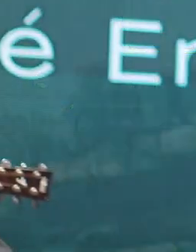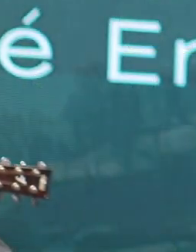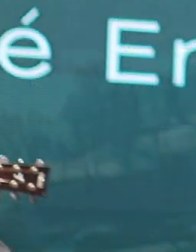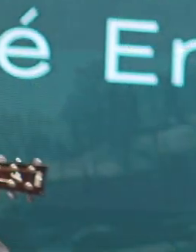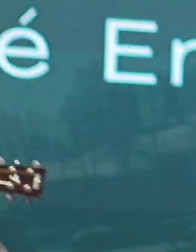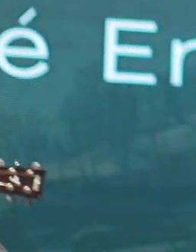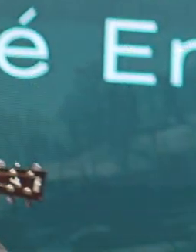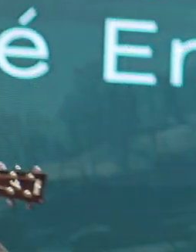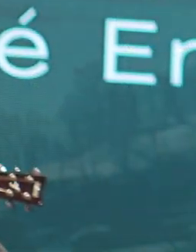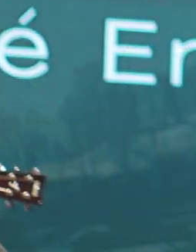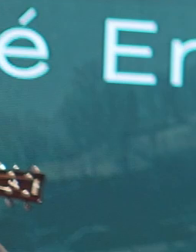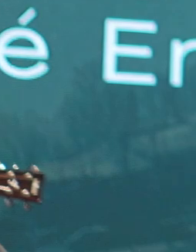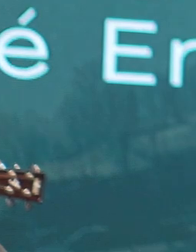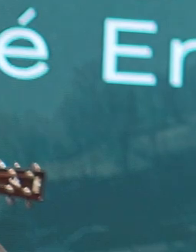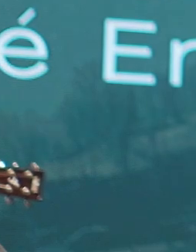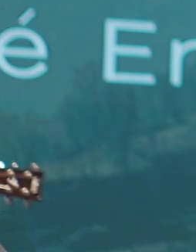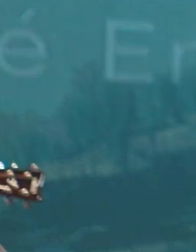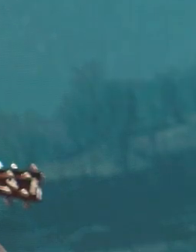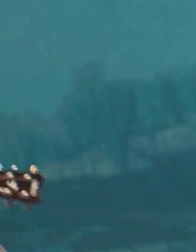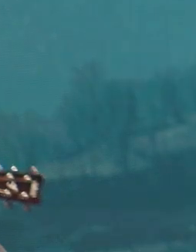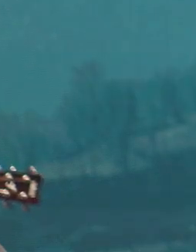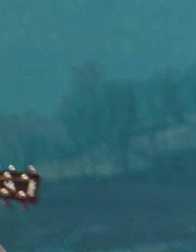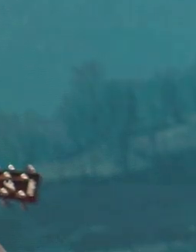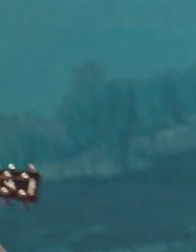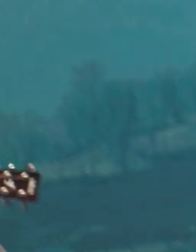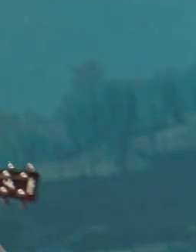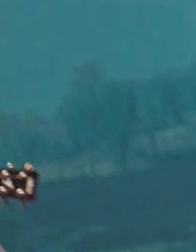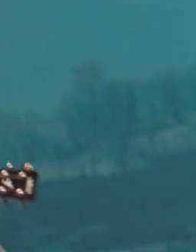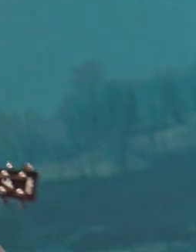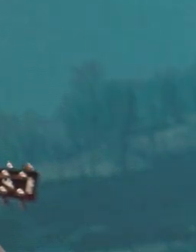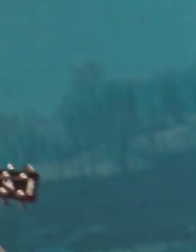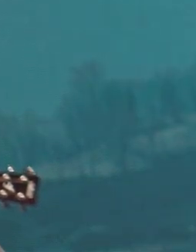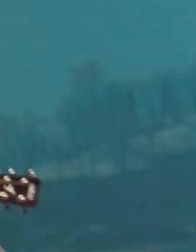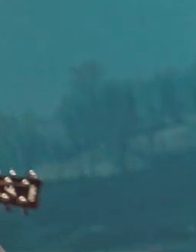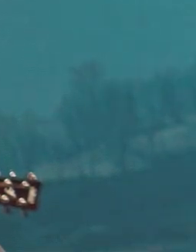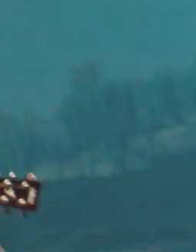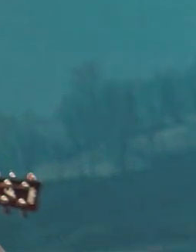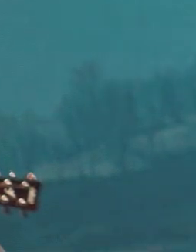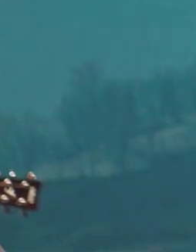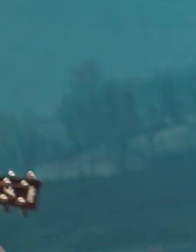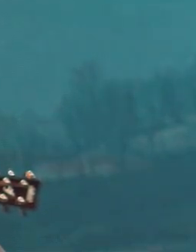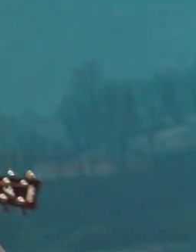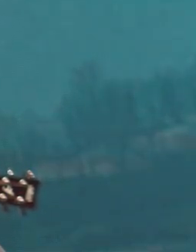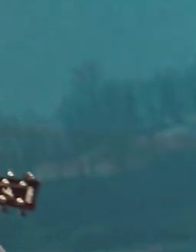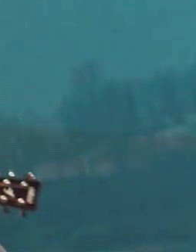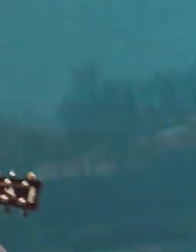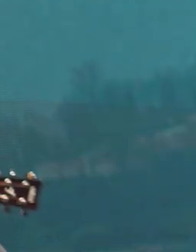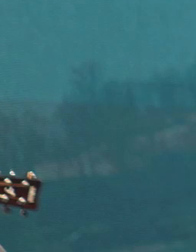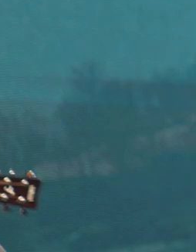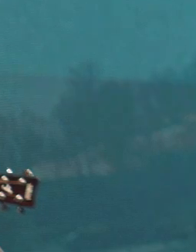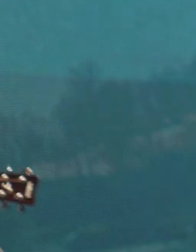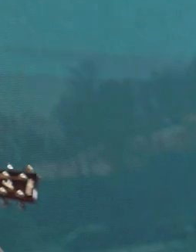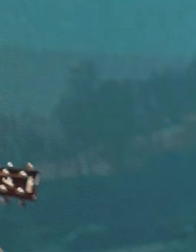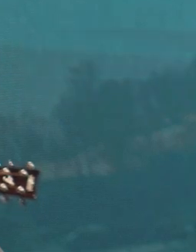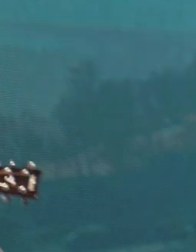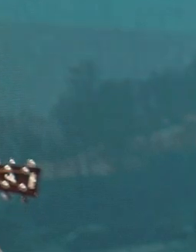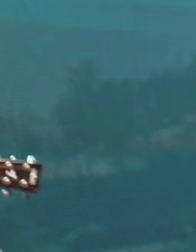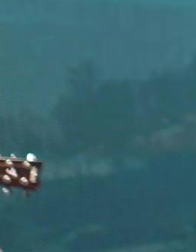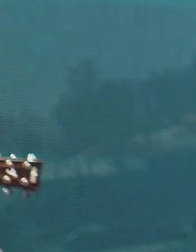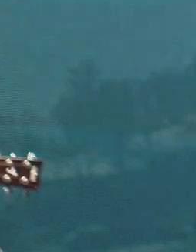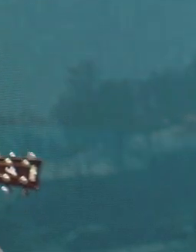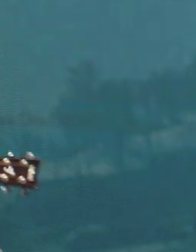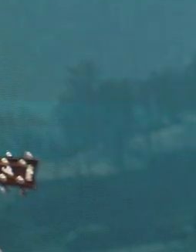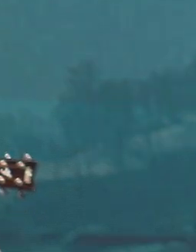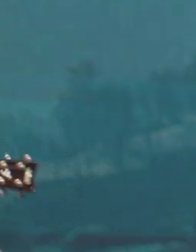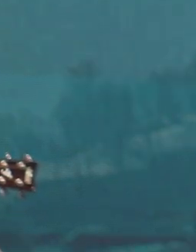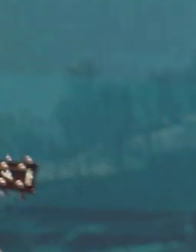Então diz a palavra que Josafá teve medo e decidiu buscar